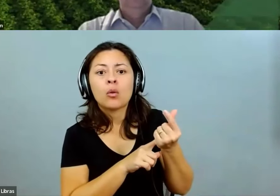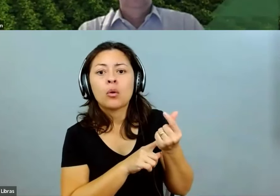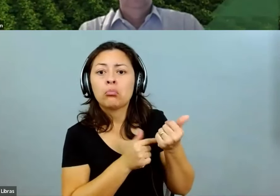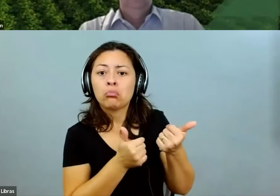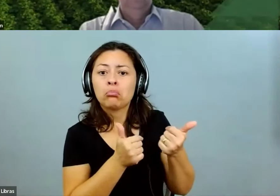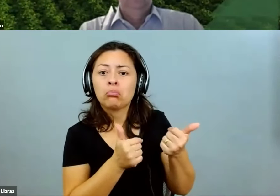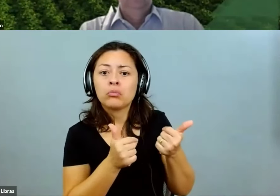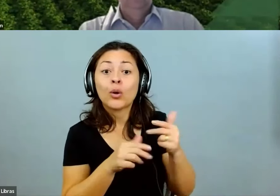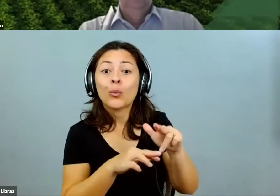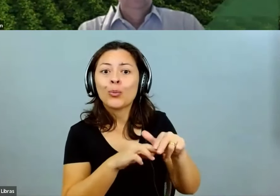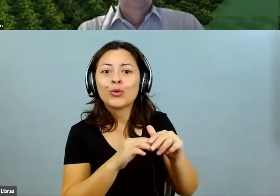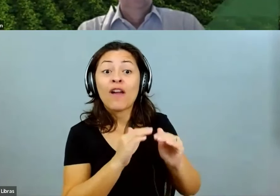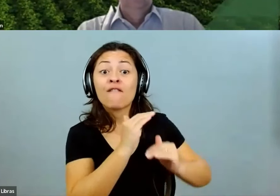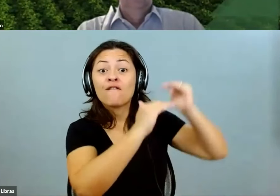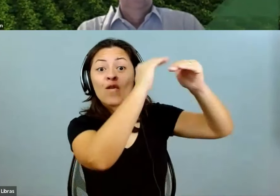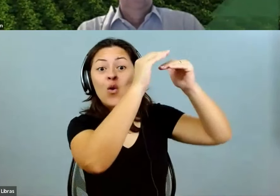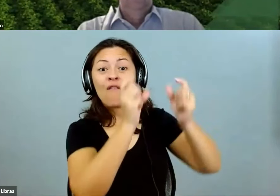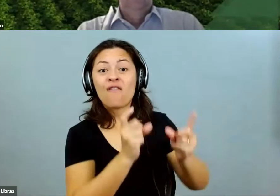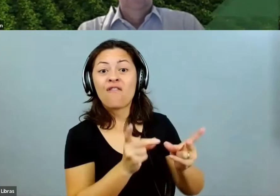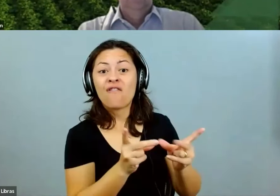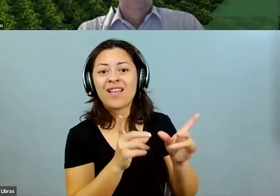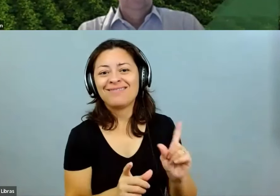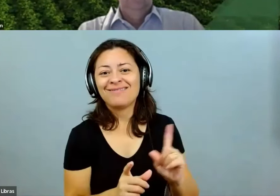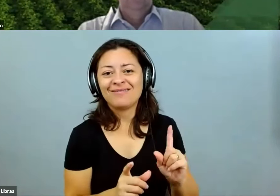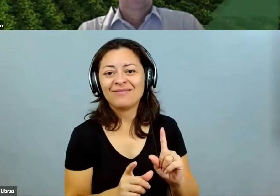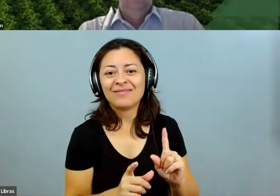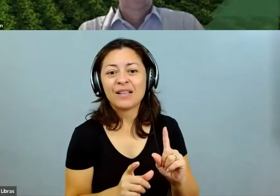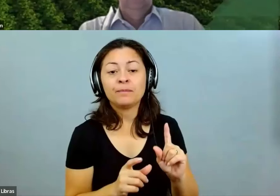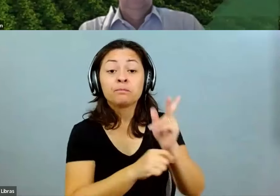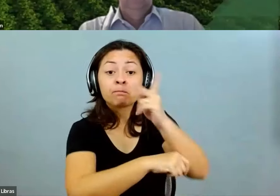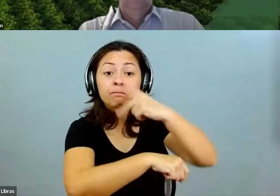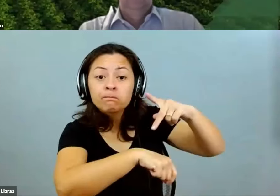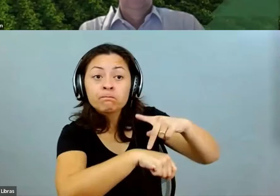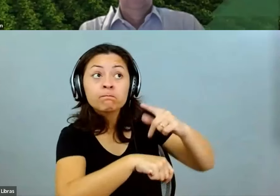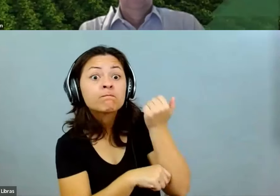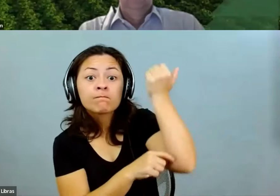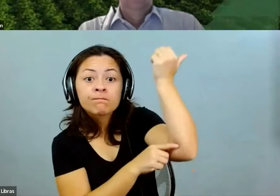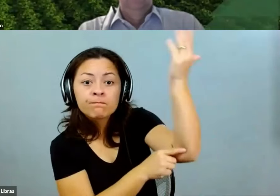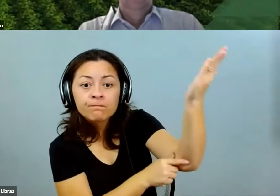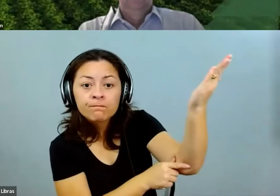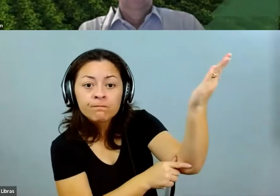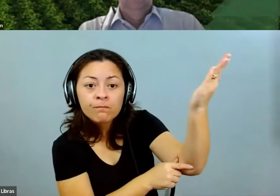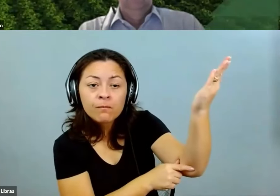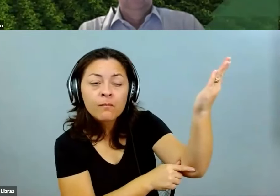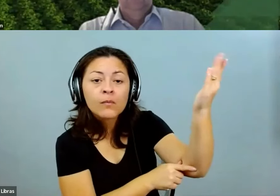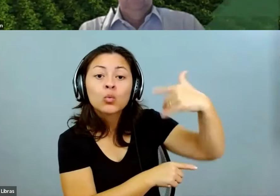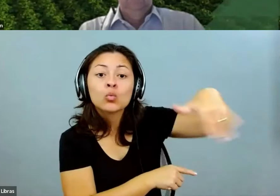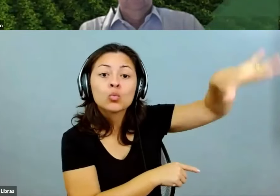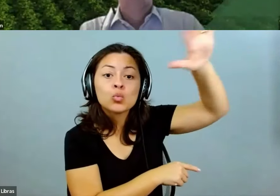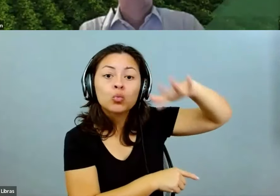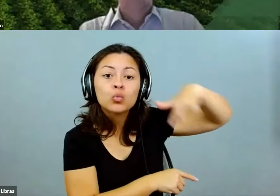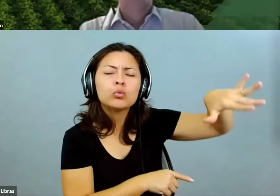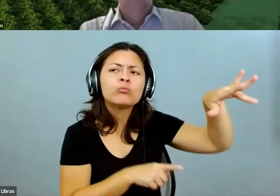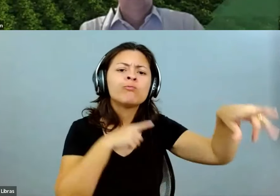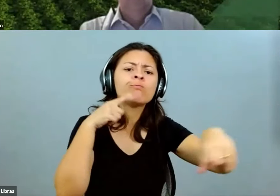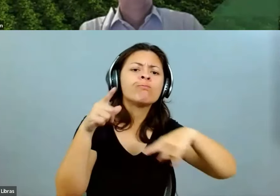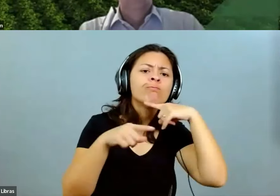gente acabou não evoluindo nas vendas Qual que é o cenário internacional Então esse cenário internacional de dúvida sobre